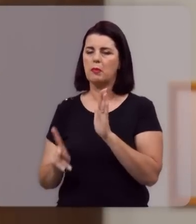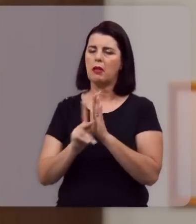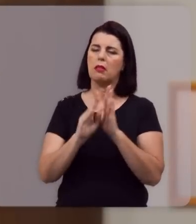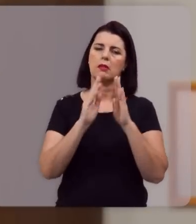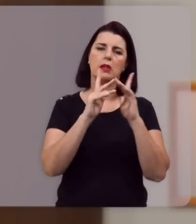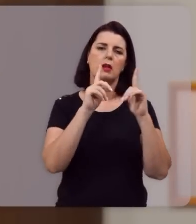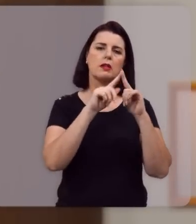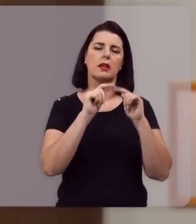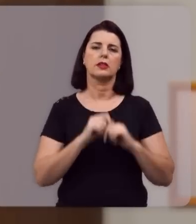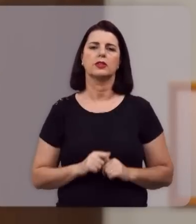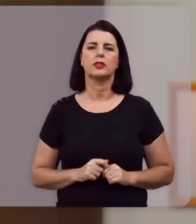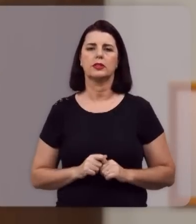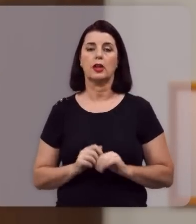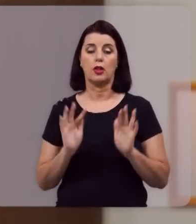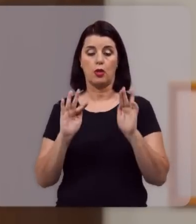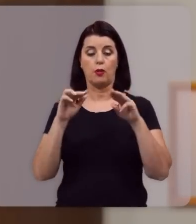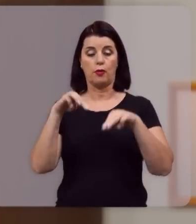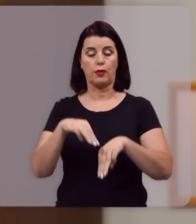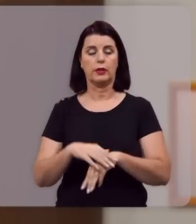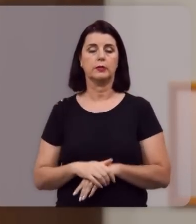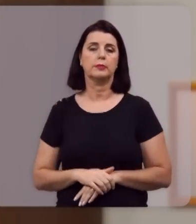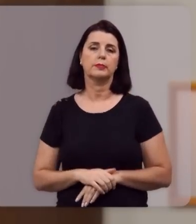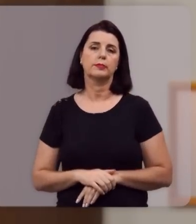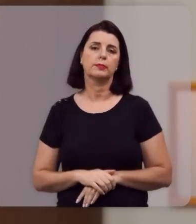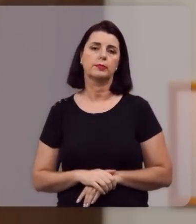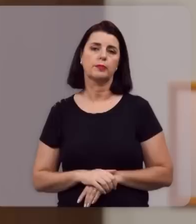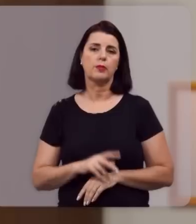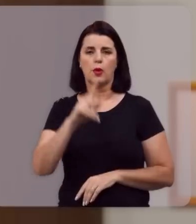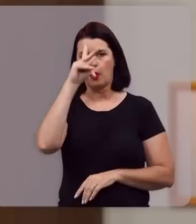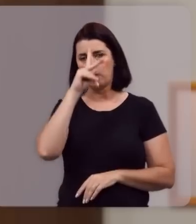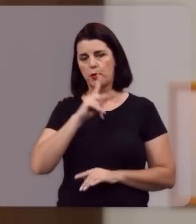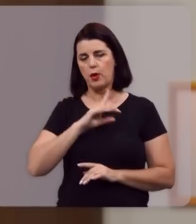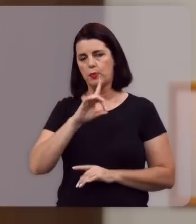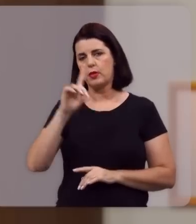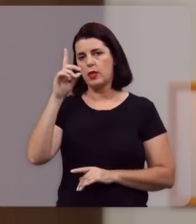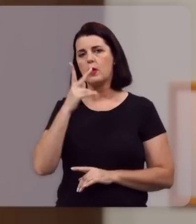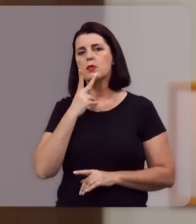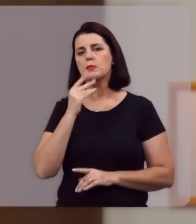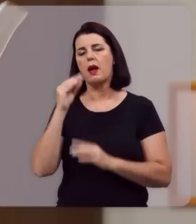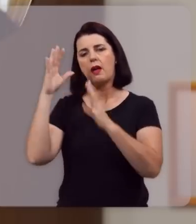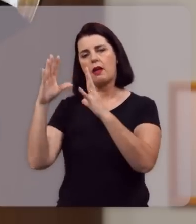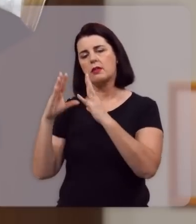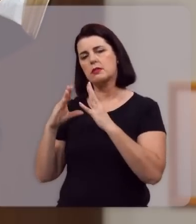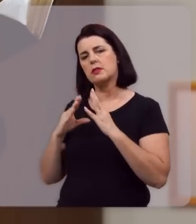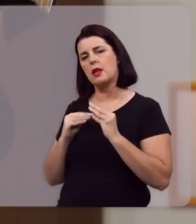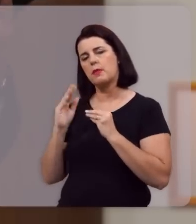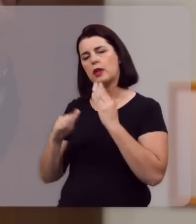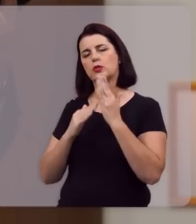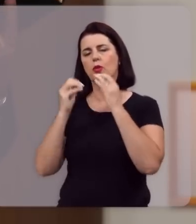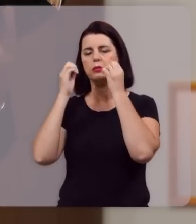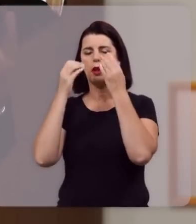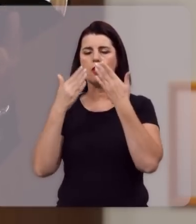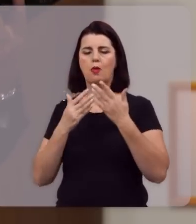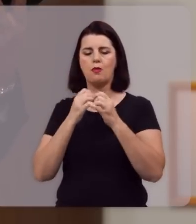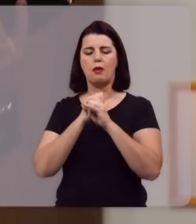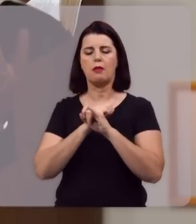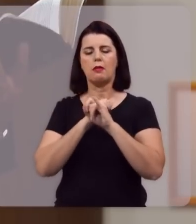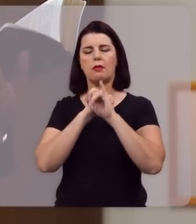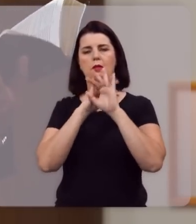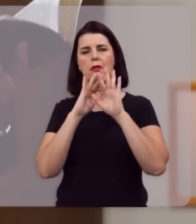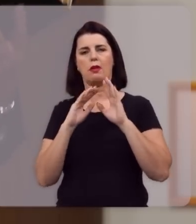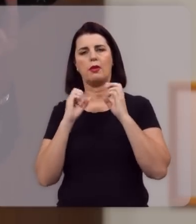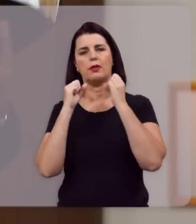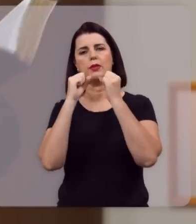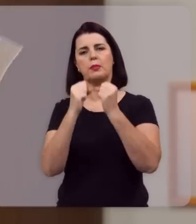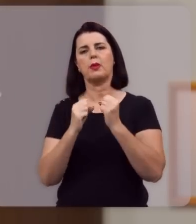igreja. Ao fim, o próprio Deus Pai receberá toda a honra, toda a